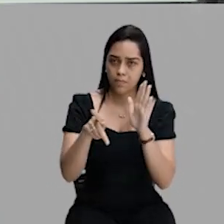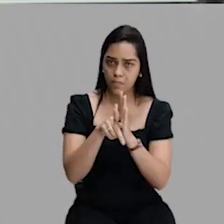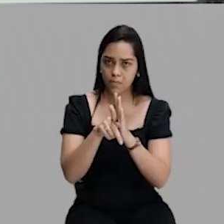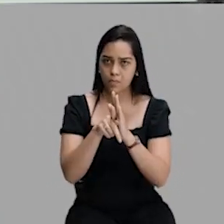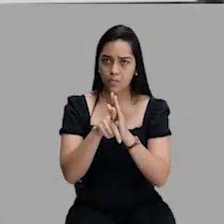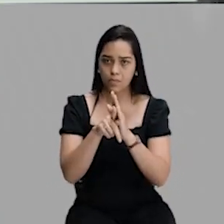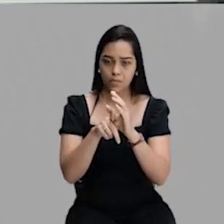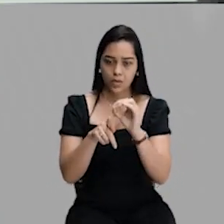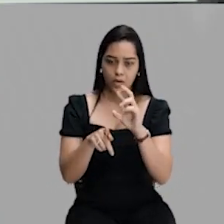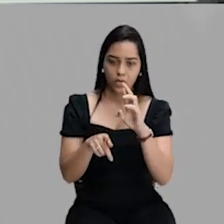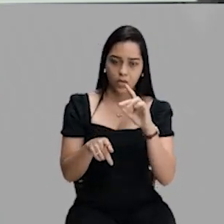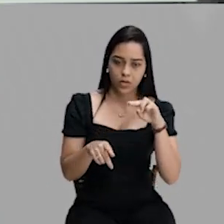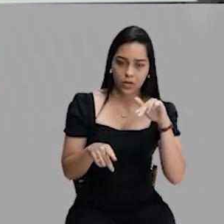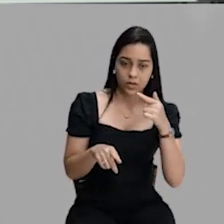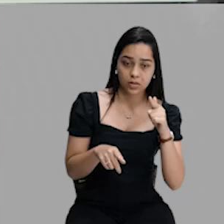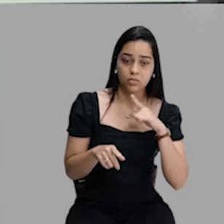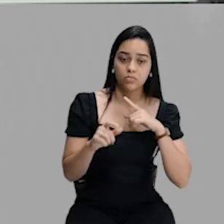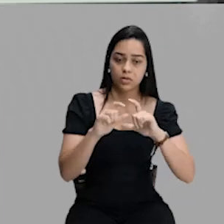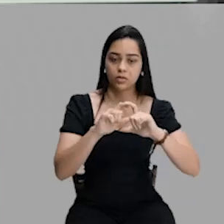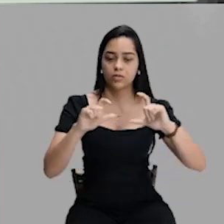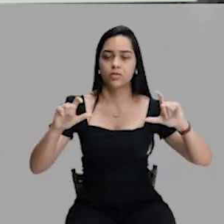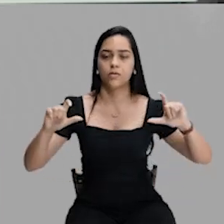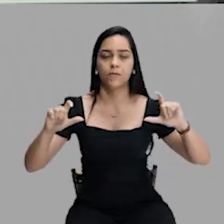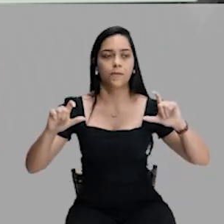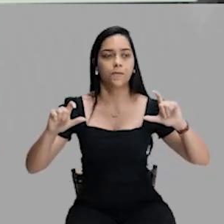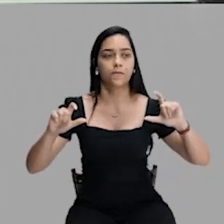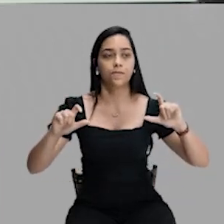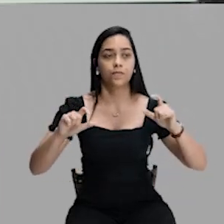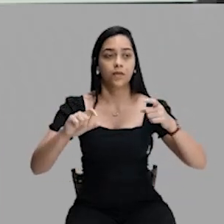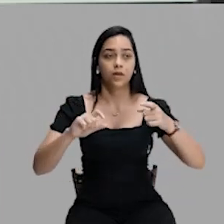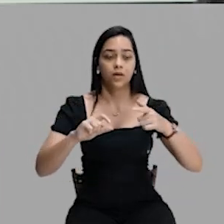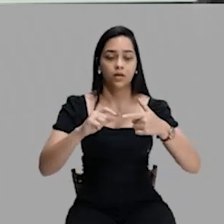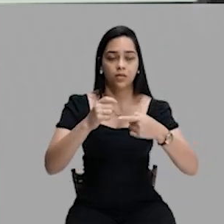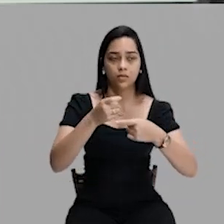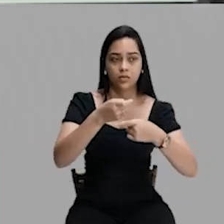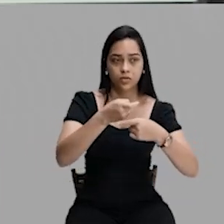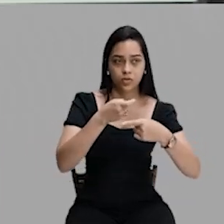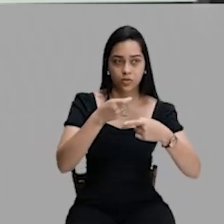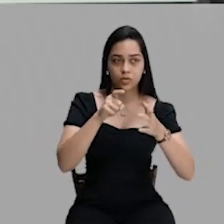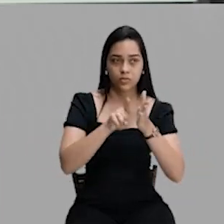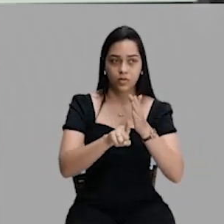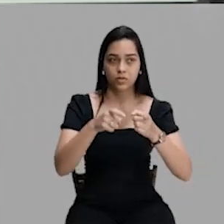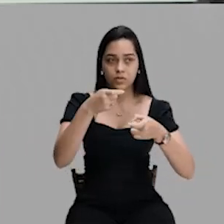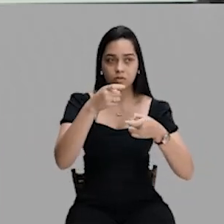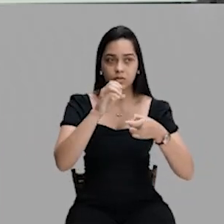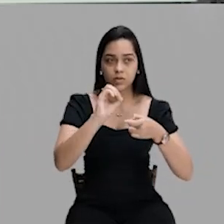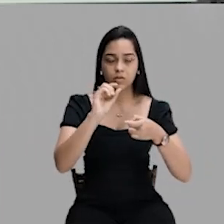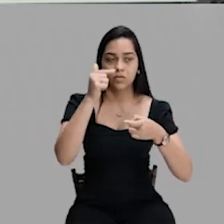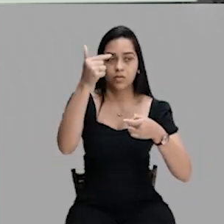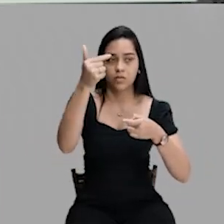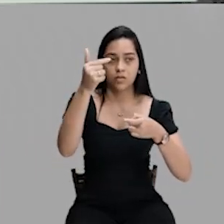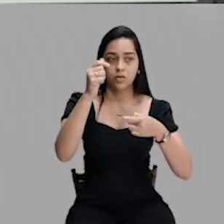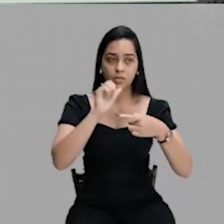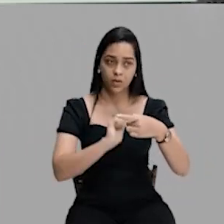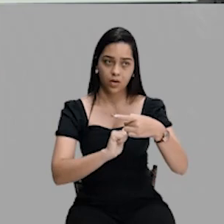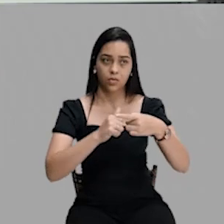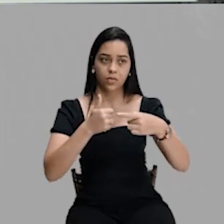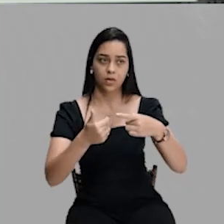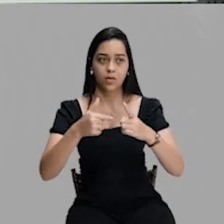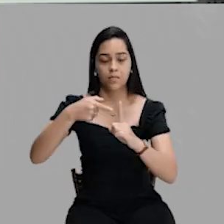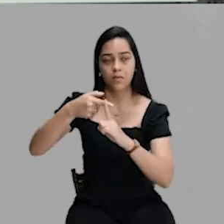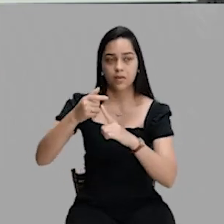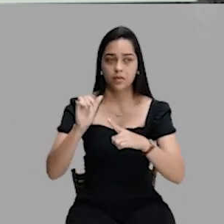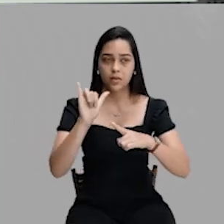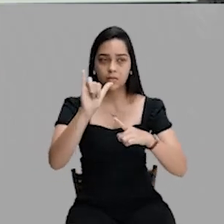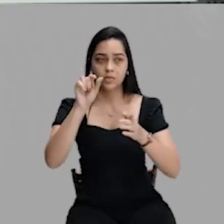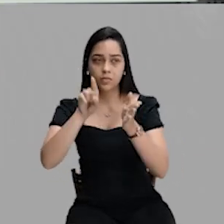eixos coordenados, é dado por essa expressão aqui. Tá? X menos x0 ao quadrado sobre a ao quadrado,